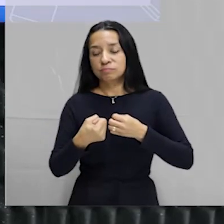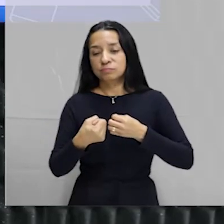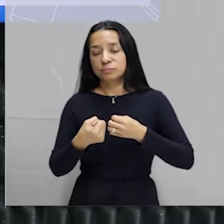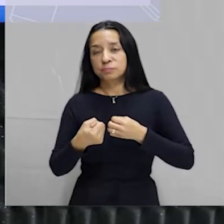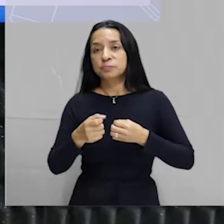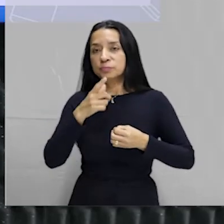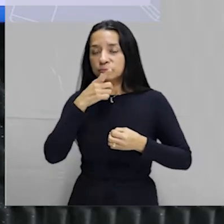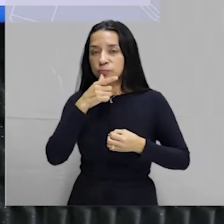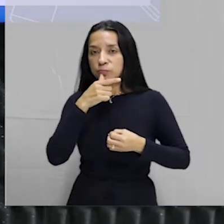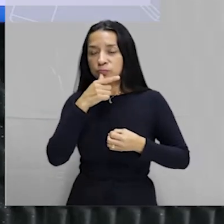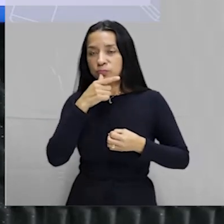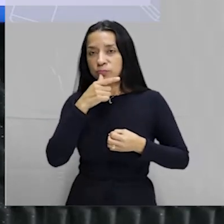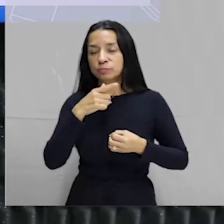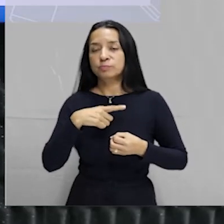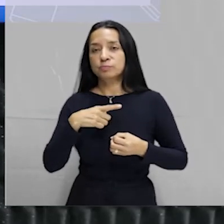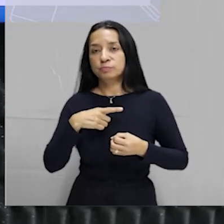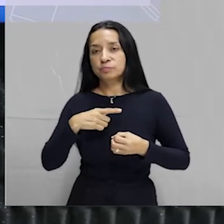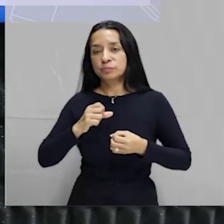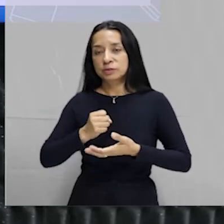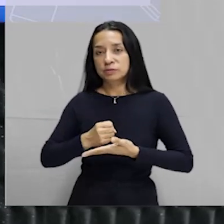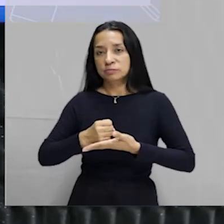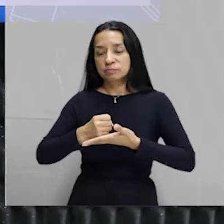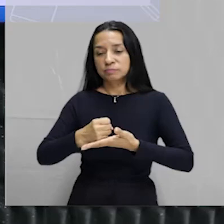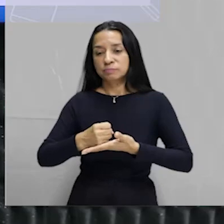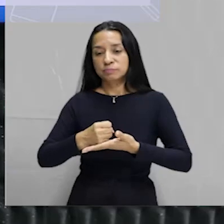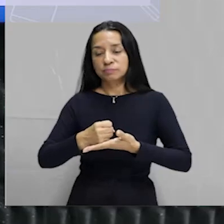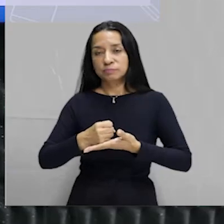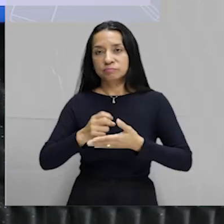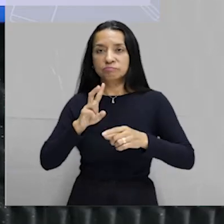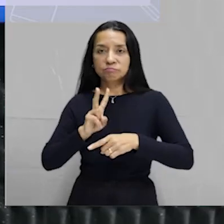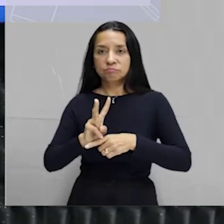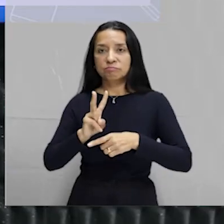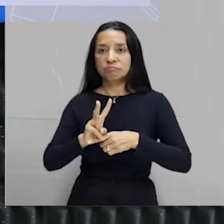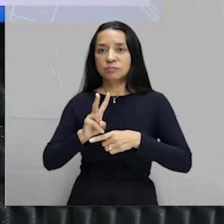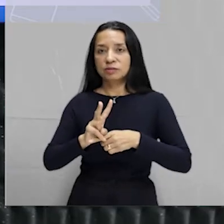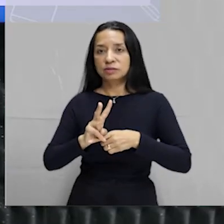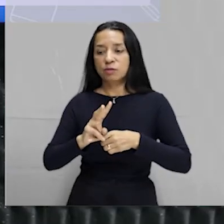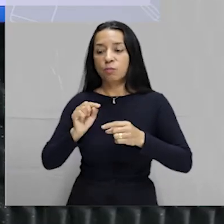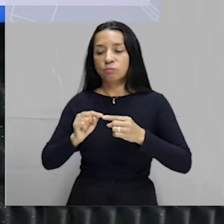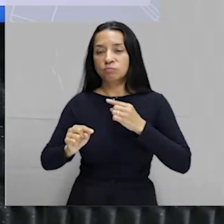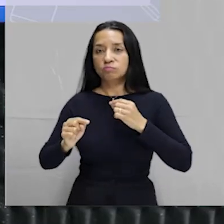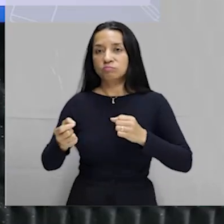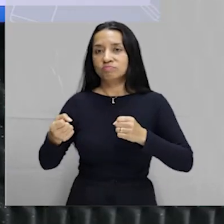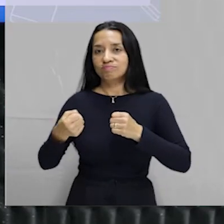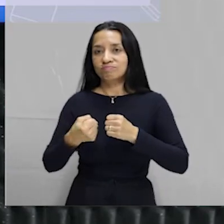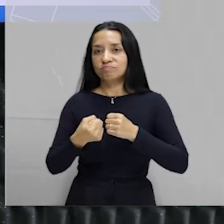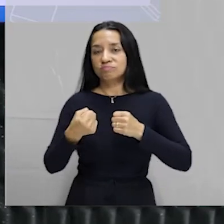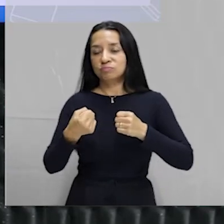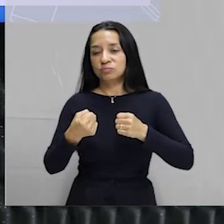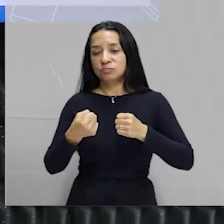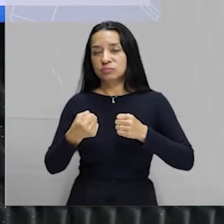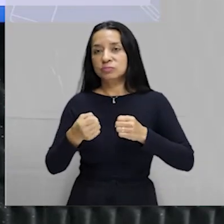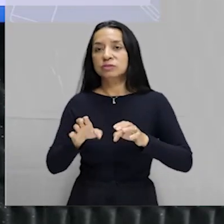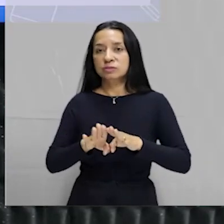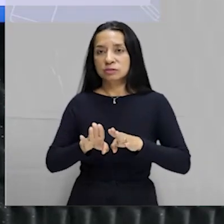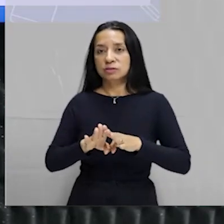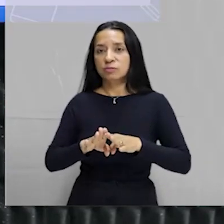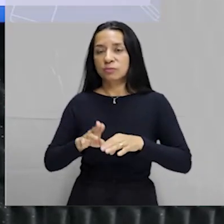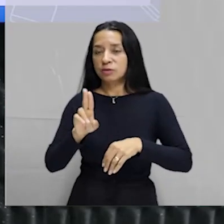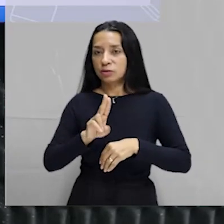líquido, além de estar ajudando nessa proteção contra choques mecânicos, ele vai impedir